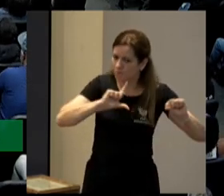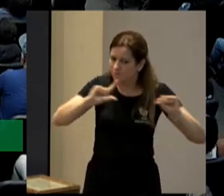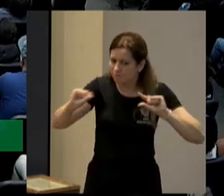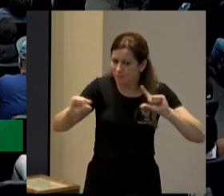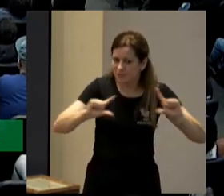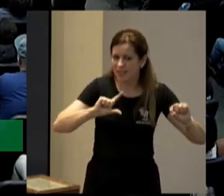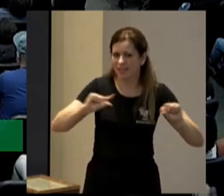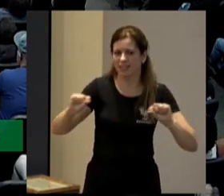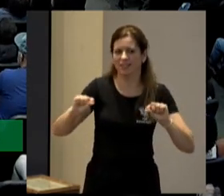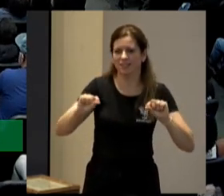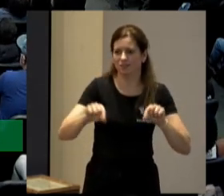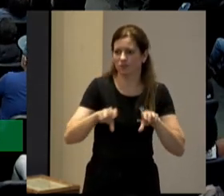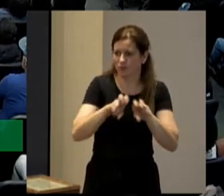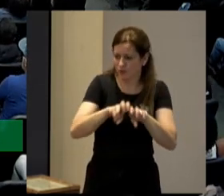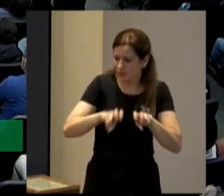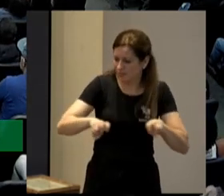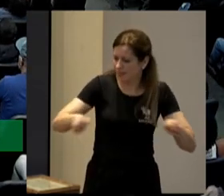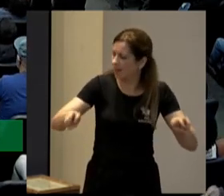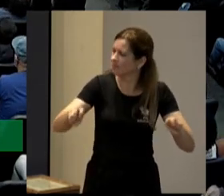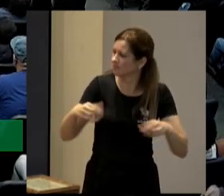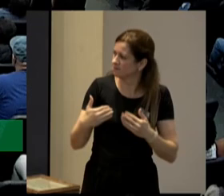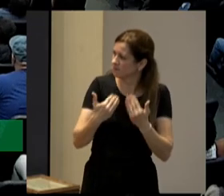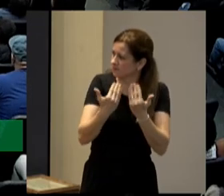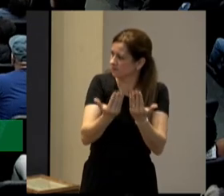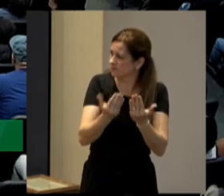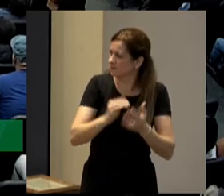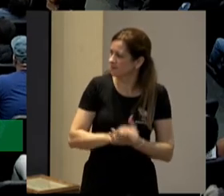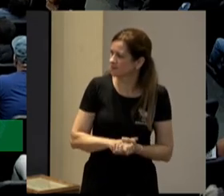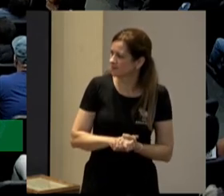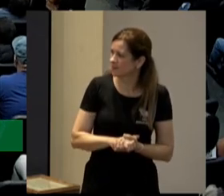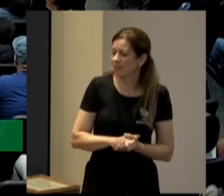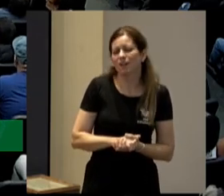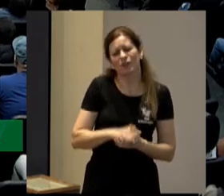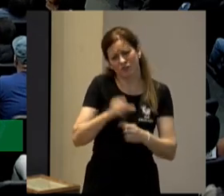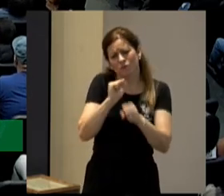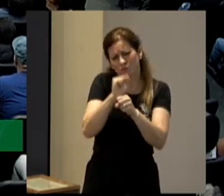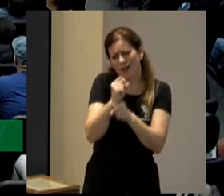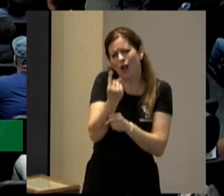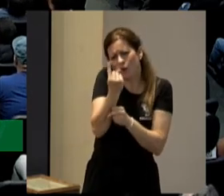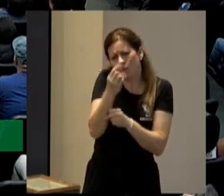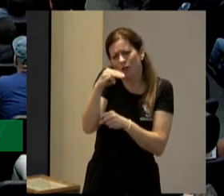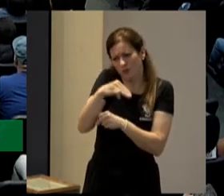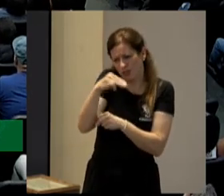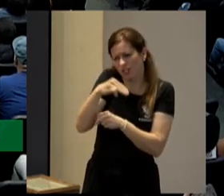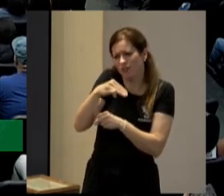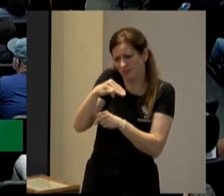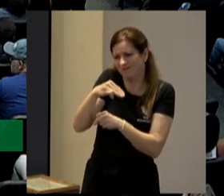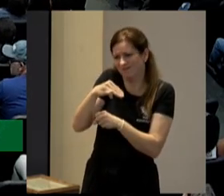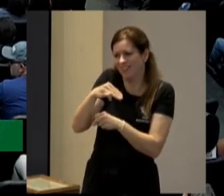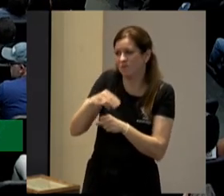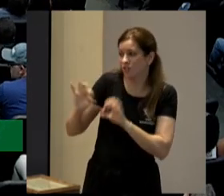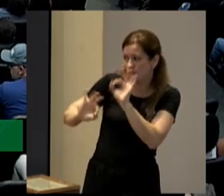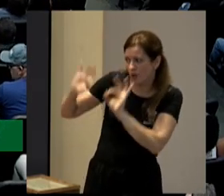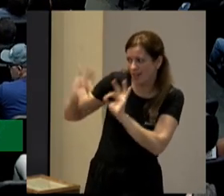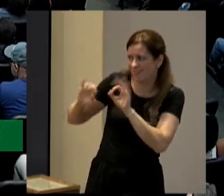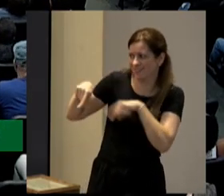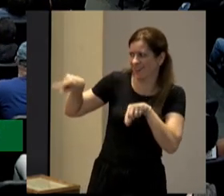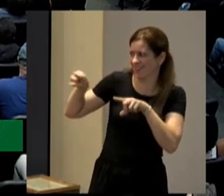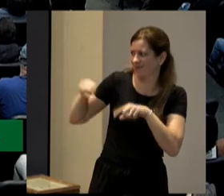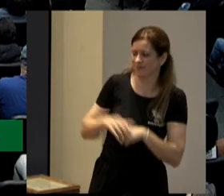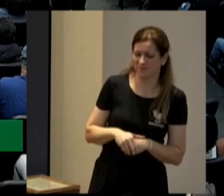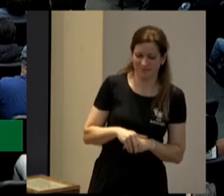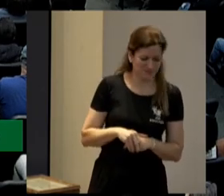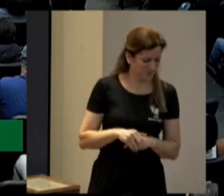então, a ocupar os assentos no auditório. Pedimos também um minutinho para a gente organizar aqui o palco.